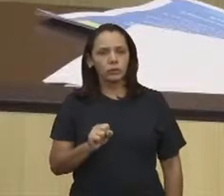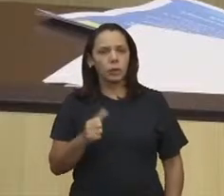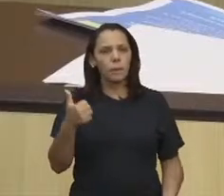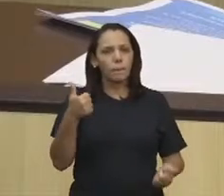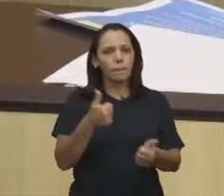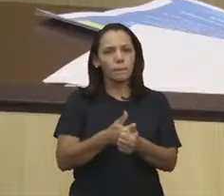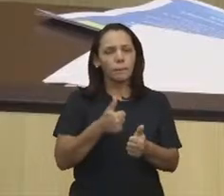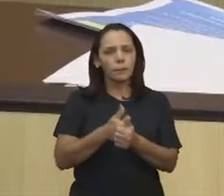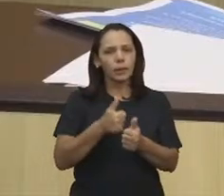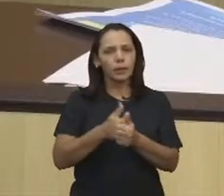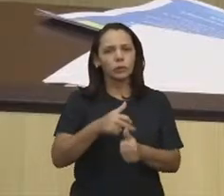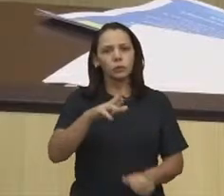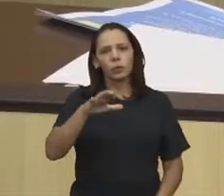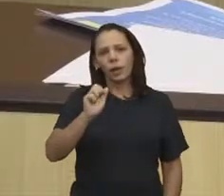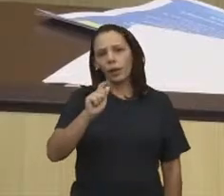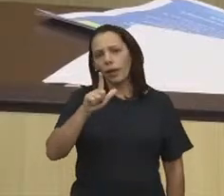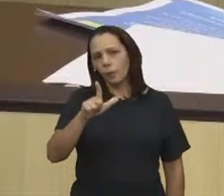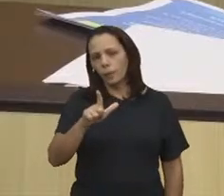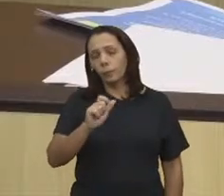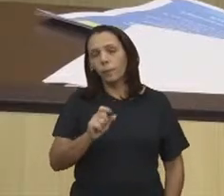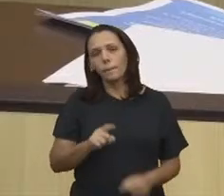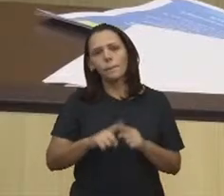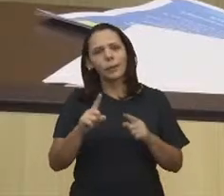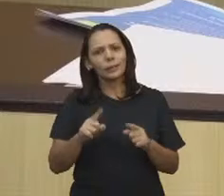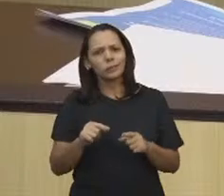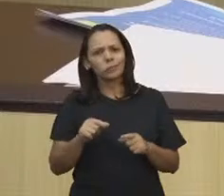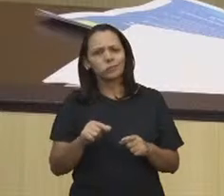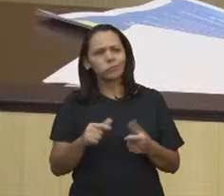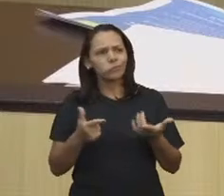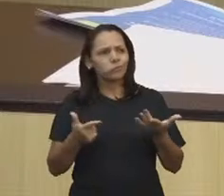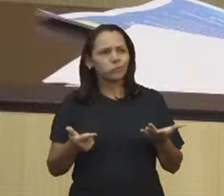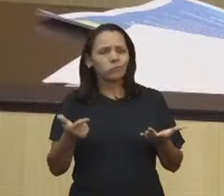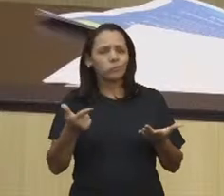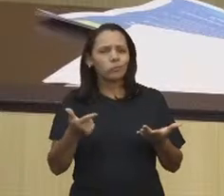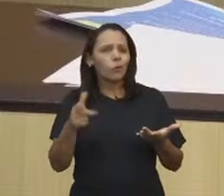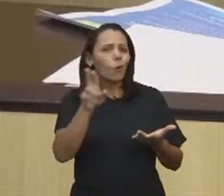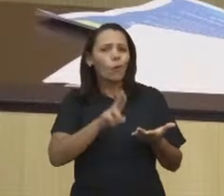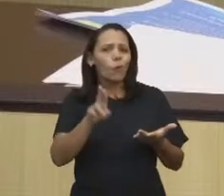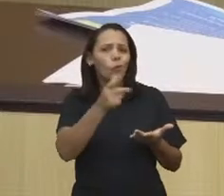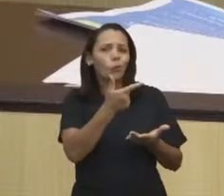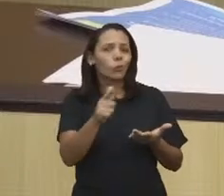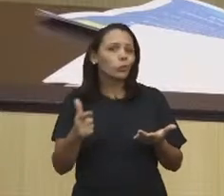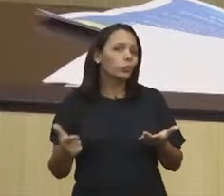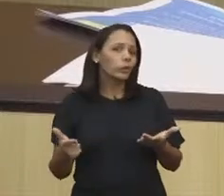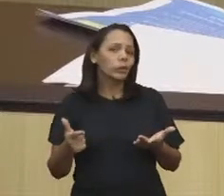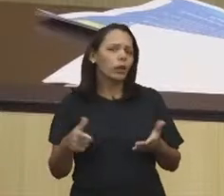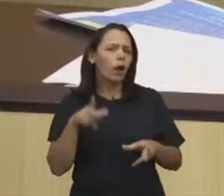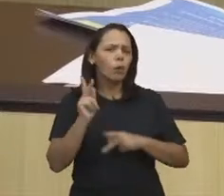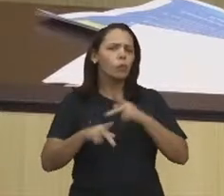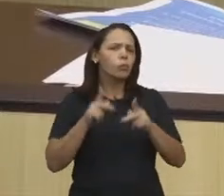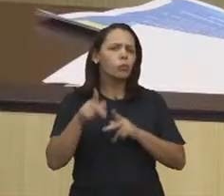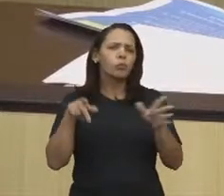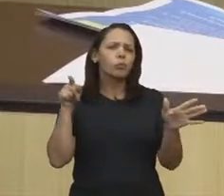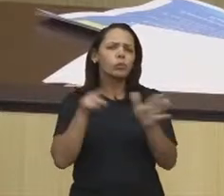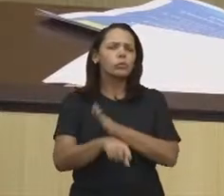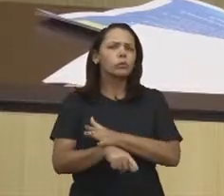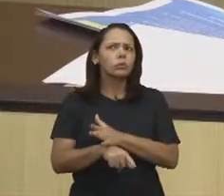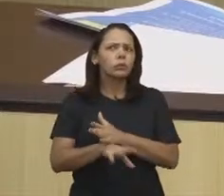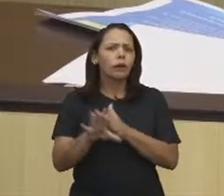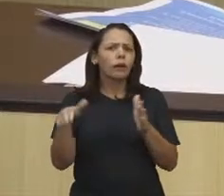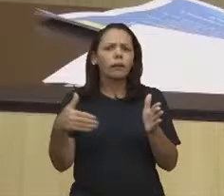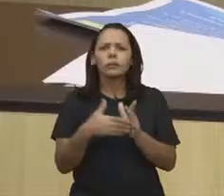próximo ao Jardim Real. Só que é um leve que não funciona. Então a população pergunta, gente, até